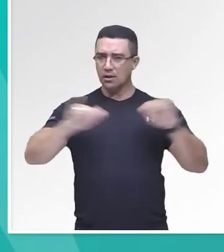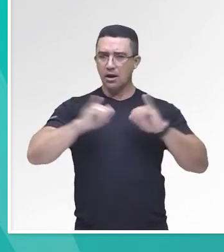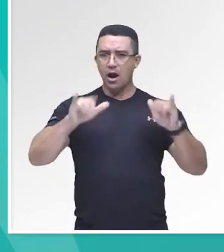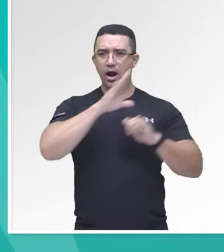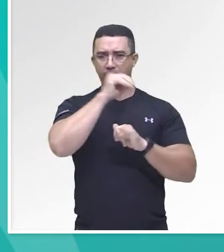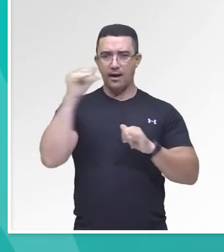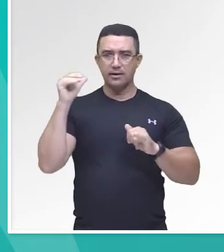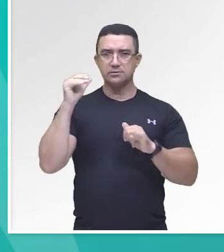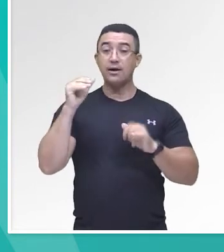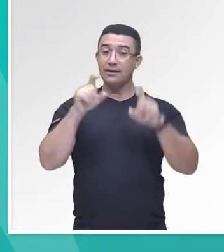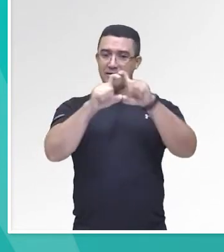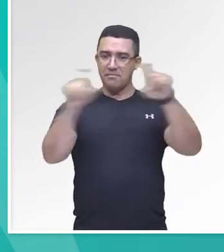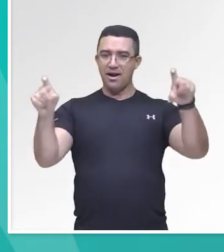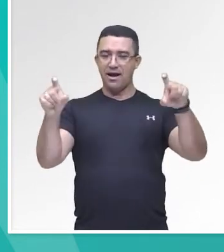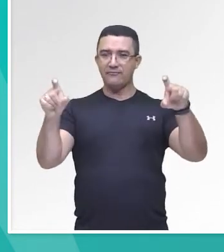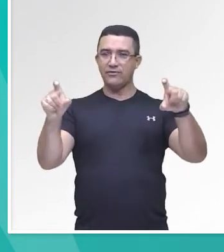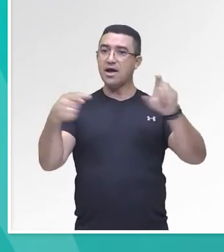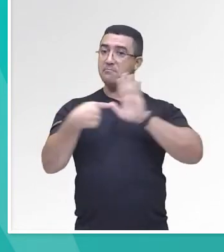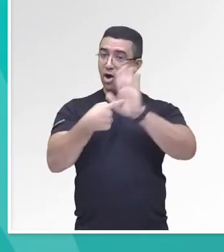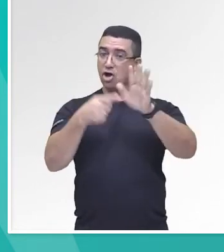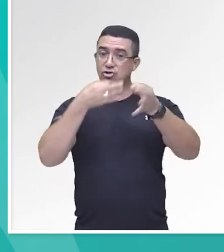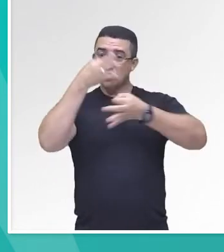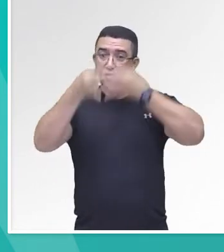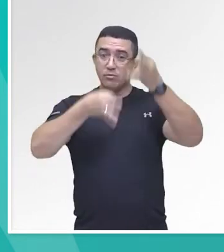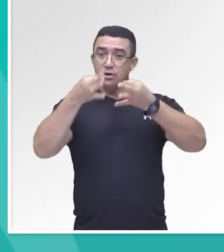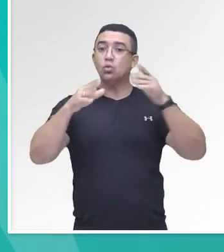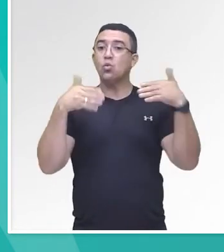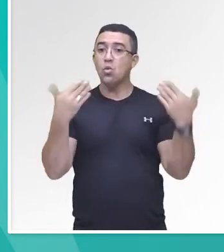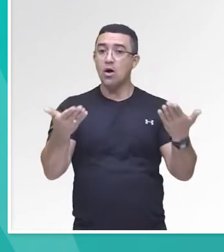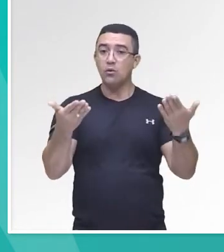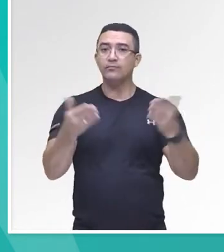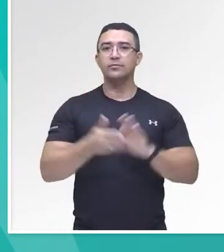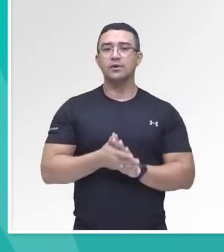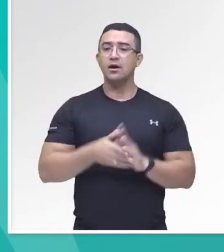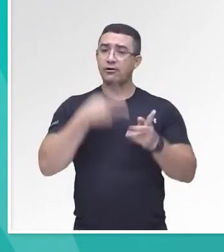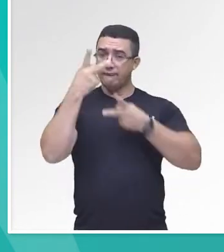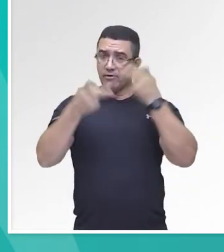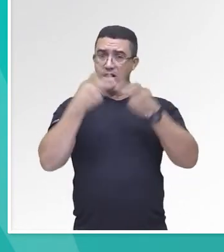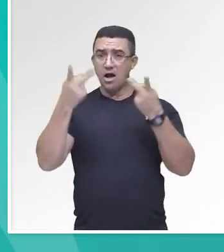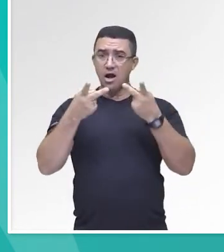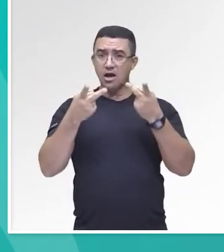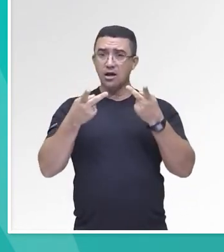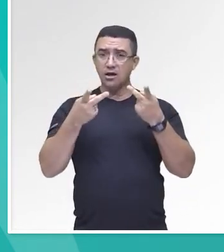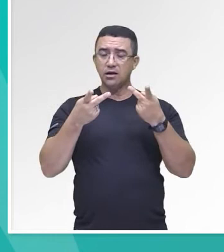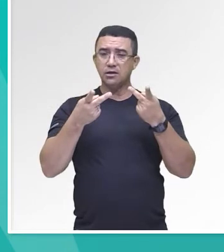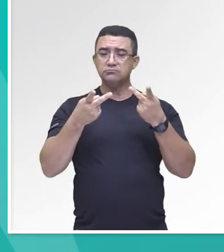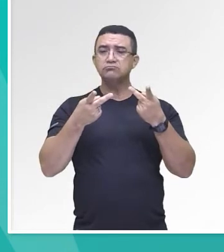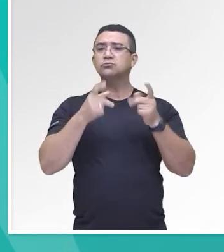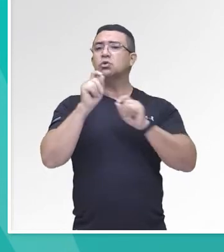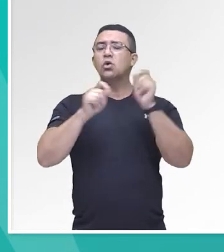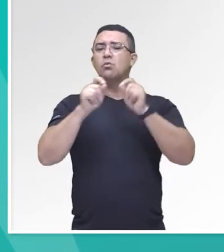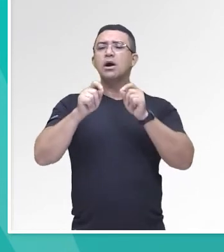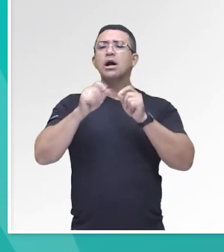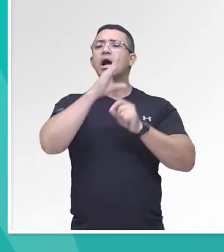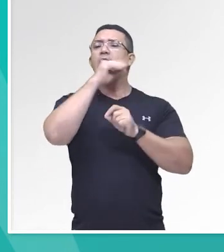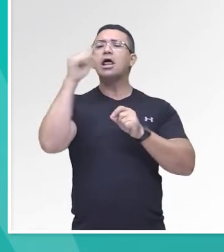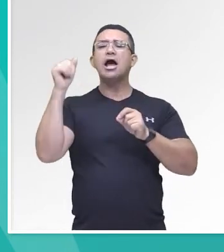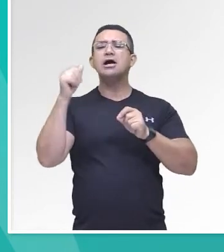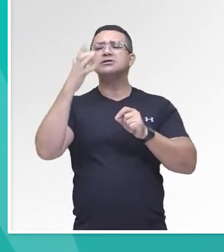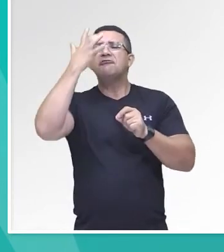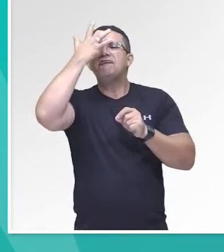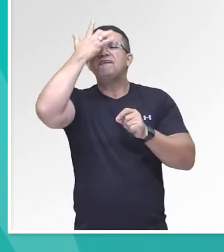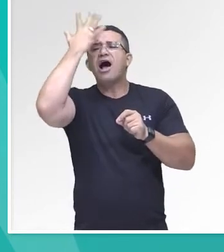crianças. E aqui ele traz mais um argumento. Qual é o argumento? Dizer que a grande capacidade de imaginação das crianças